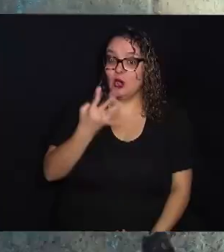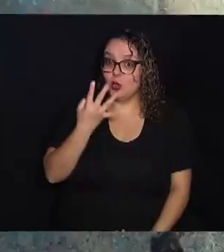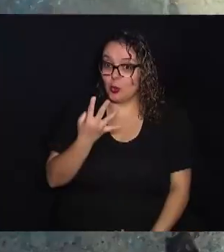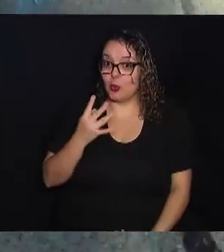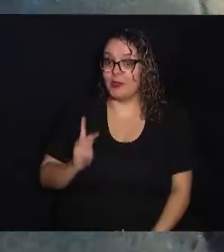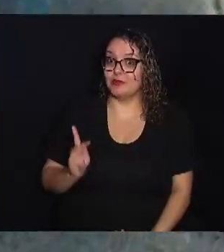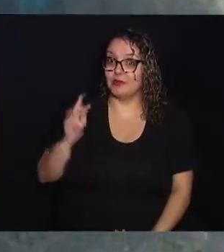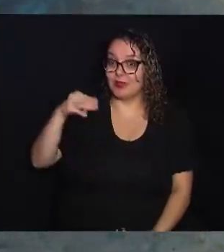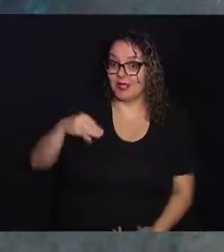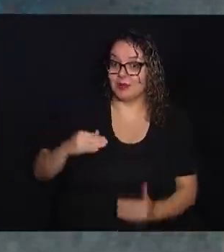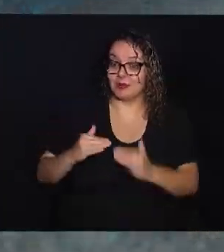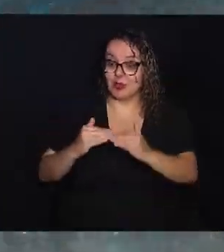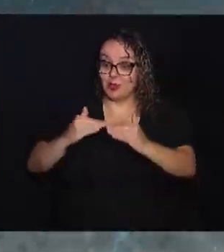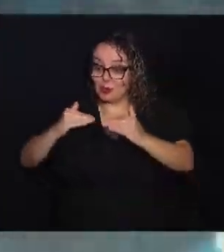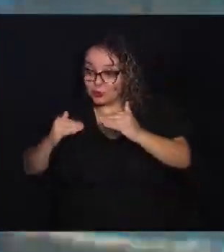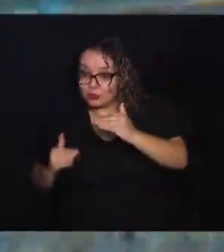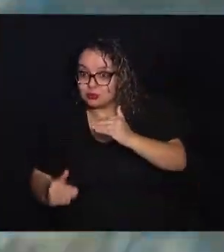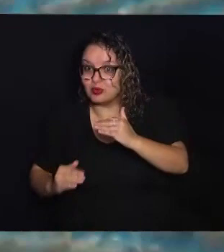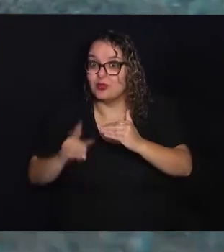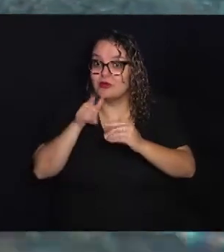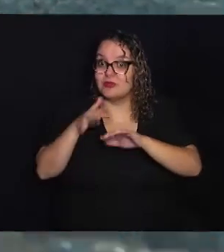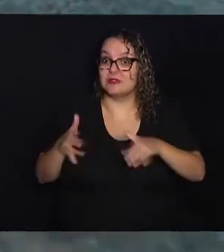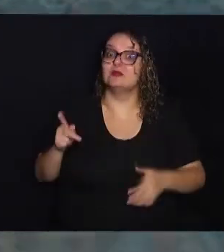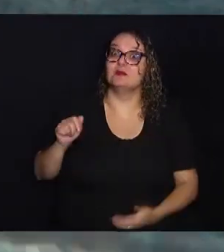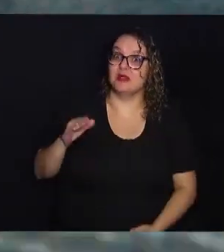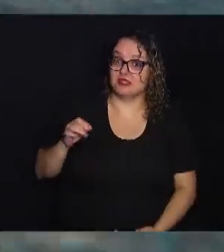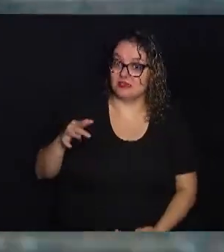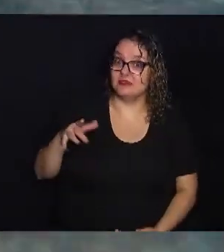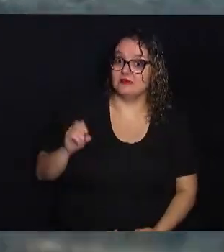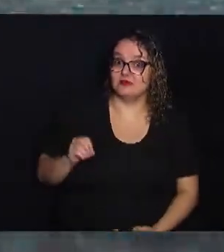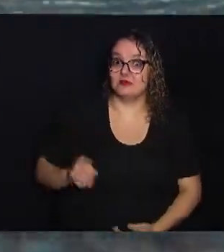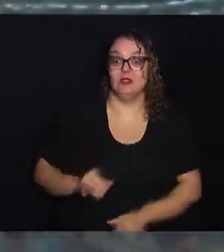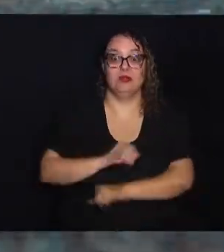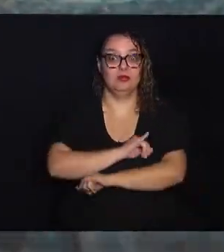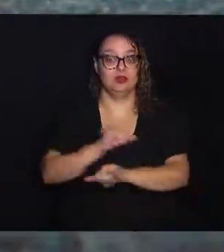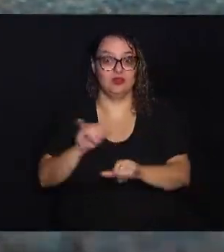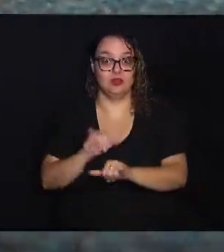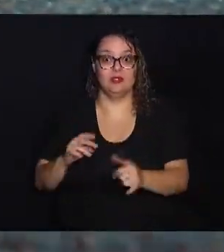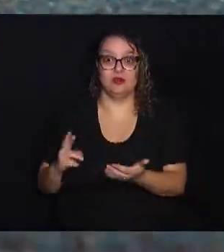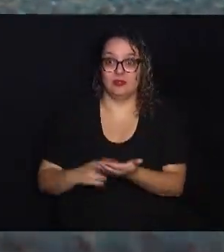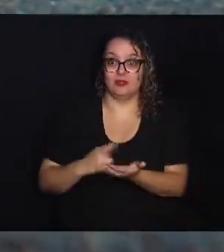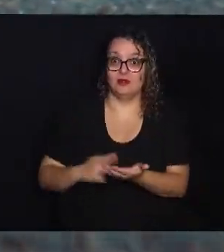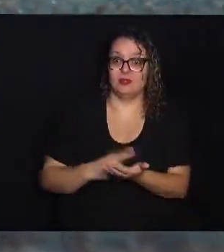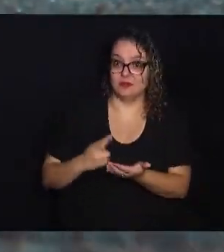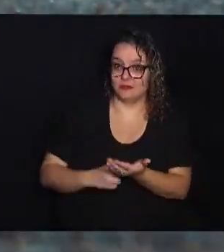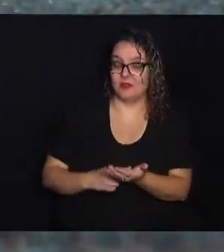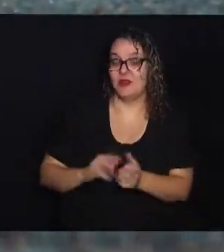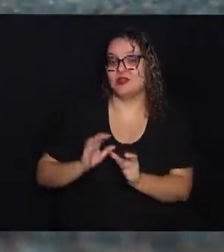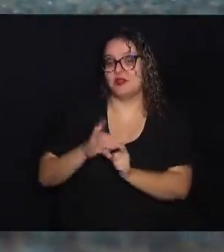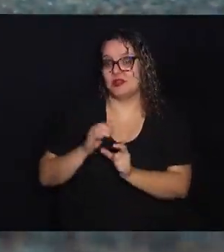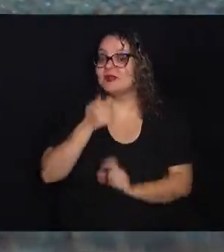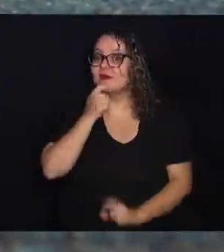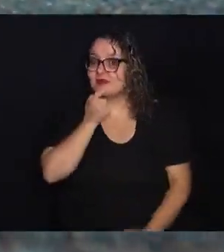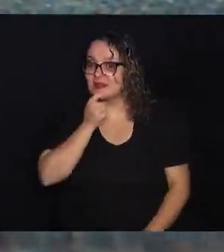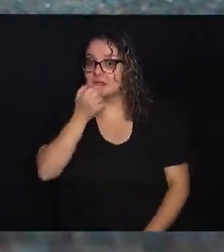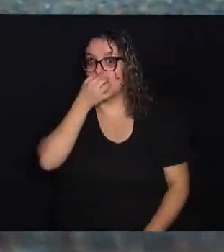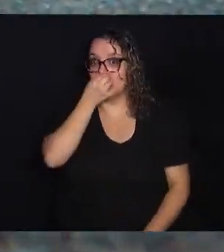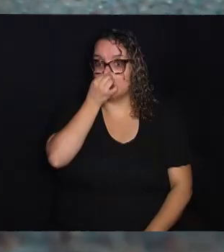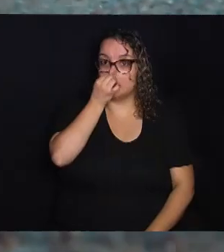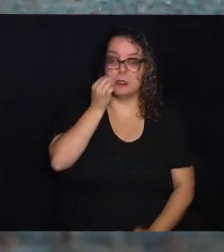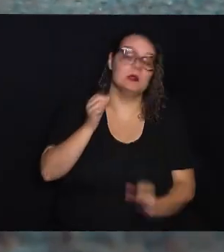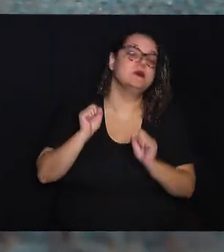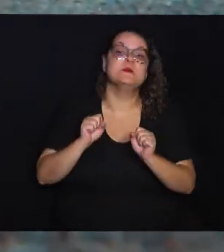oxigênio cerca de 4 quilômetros abaixo da superfície do Oceano Pacífico. A descoberta foi publicada na revista